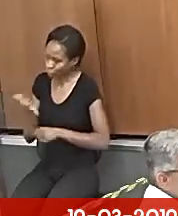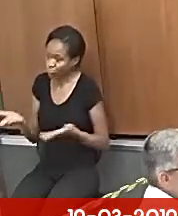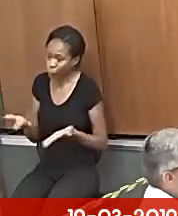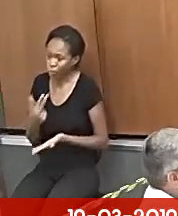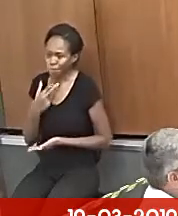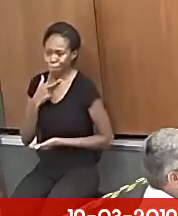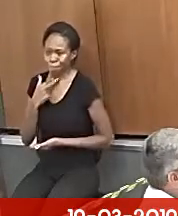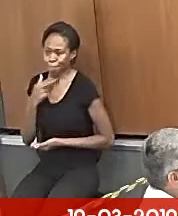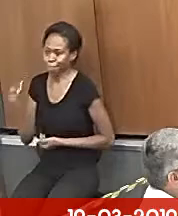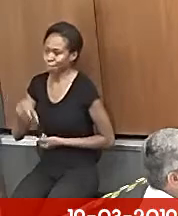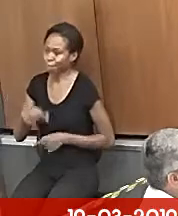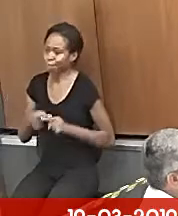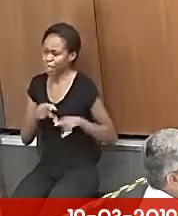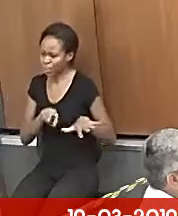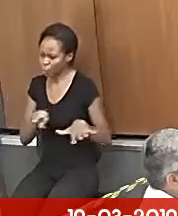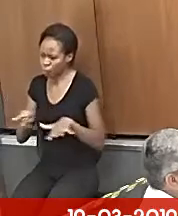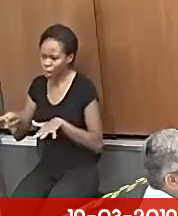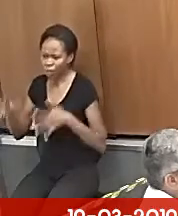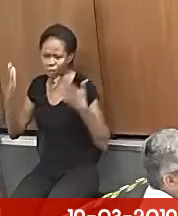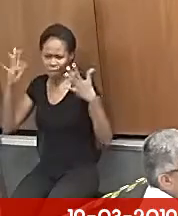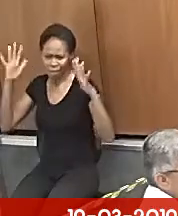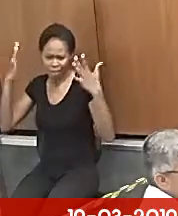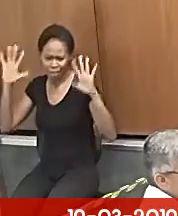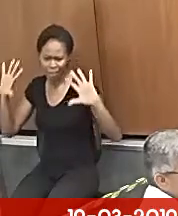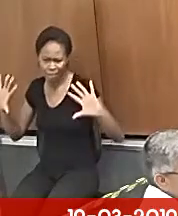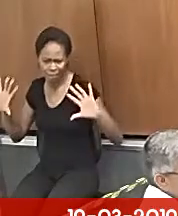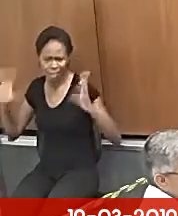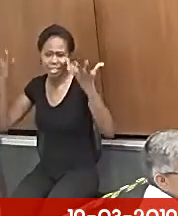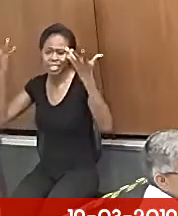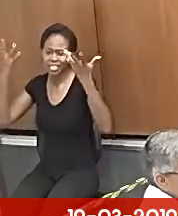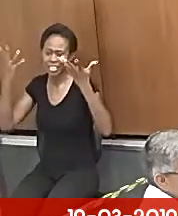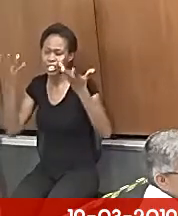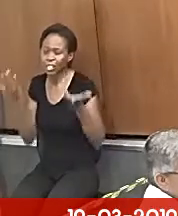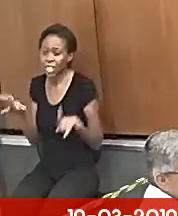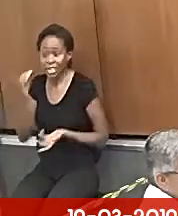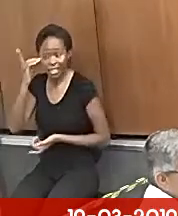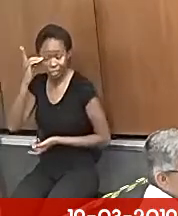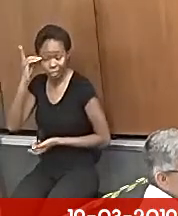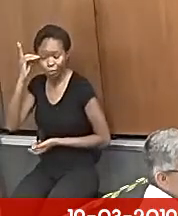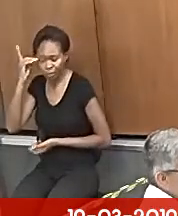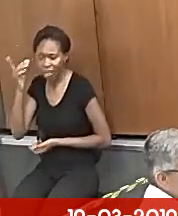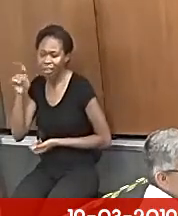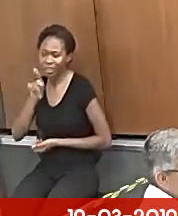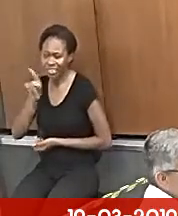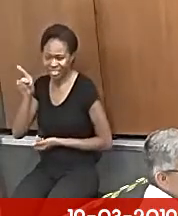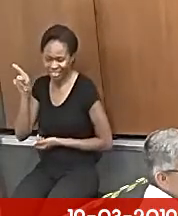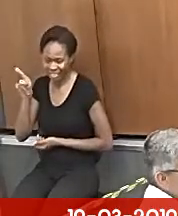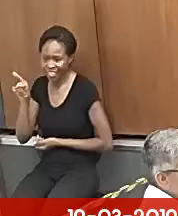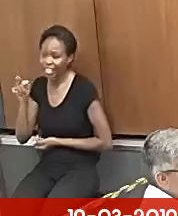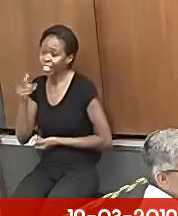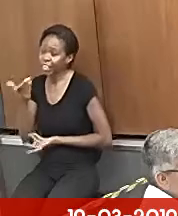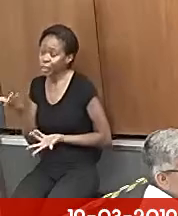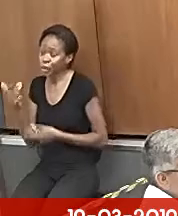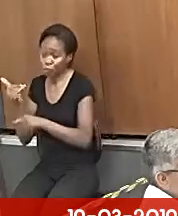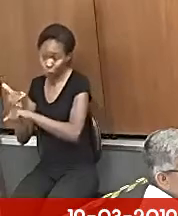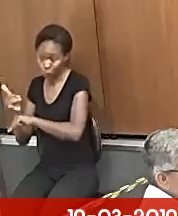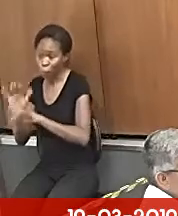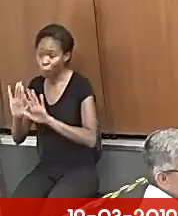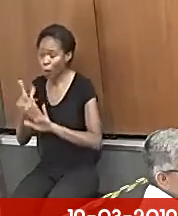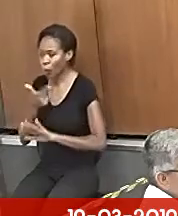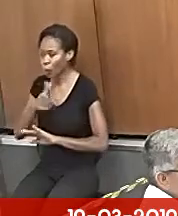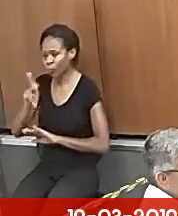semana intensa então certamente ele está lá hoje tinha tinha atividade mas de forma gentil ele